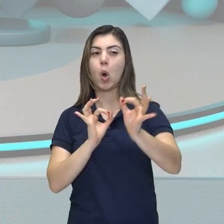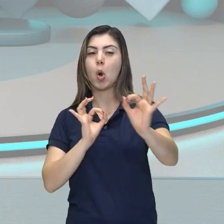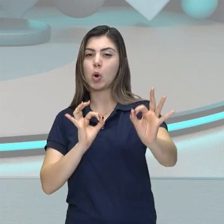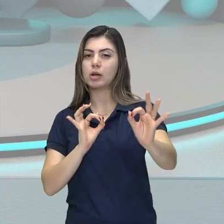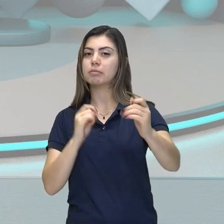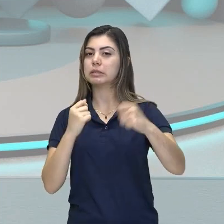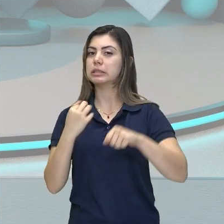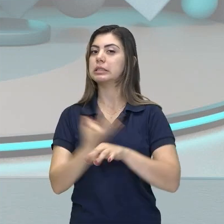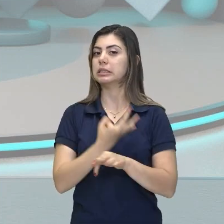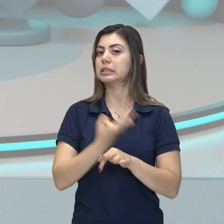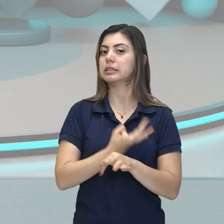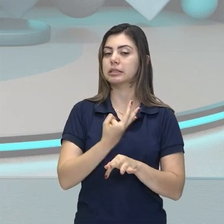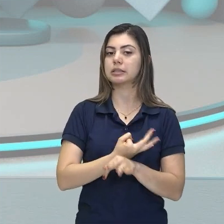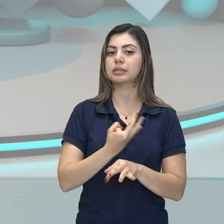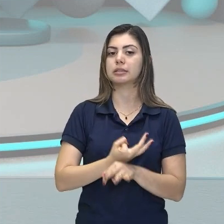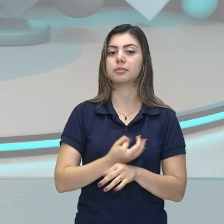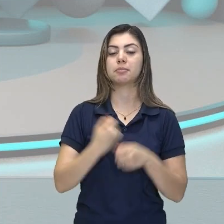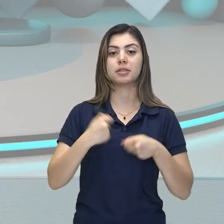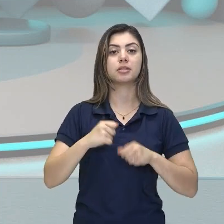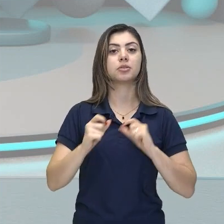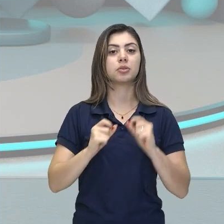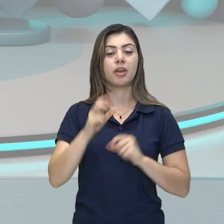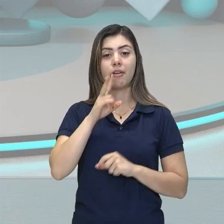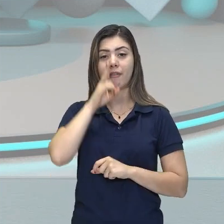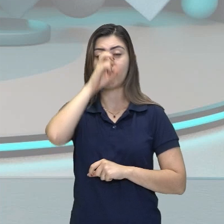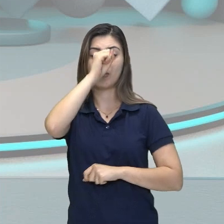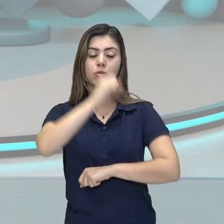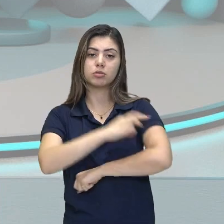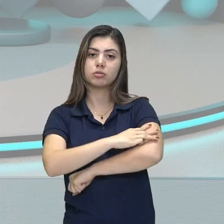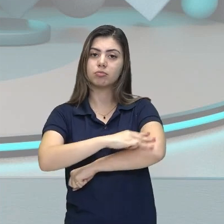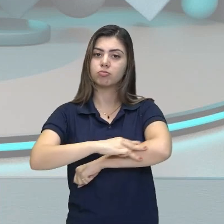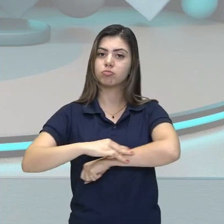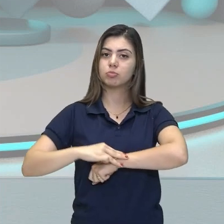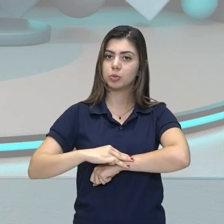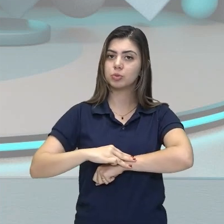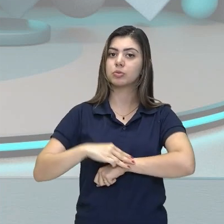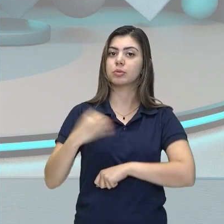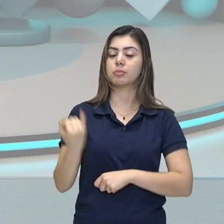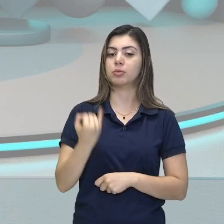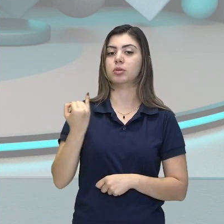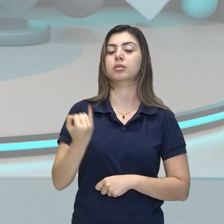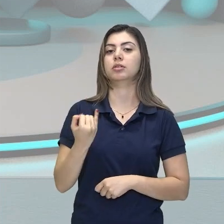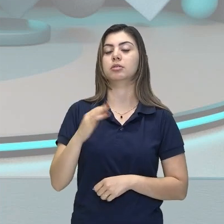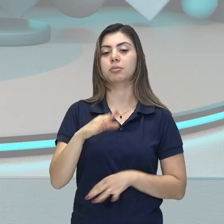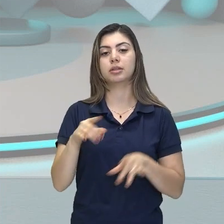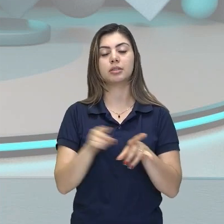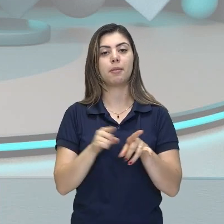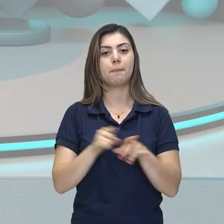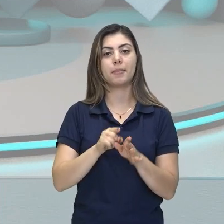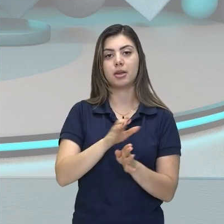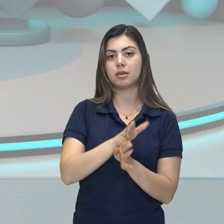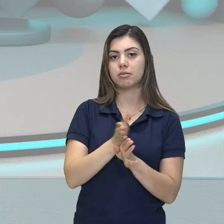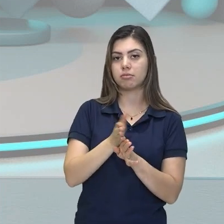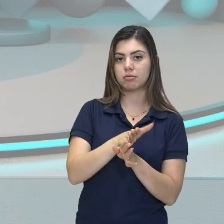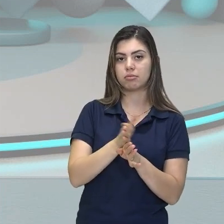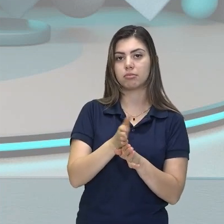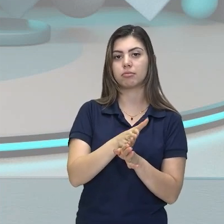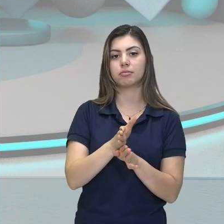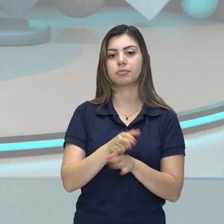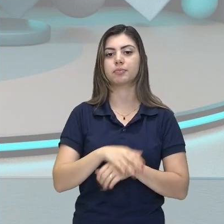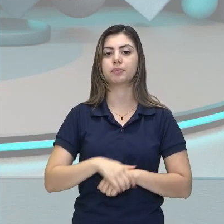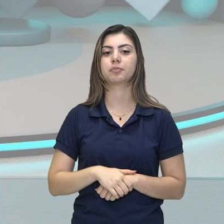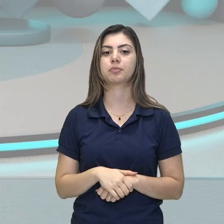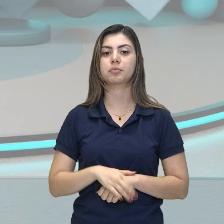Então, tem que ter uma resistência boa, uma força muscular também muito boa e principalmente o equilíbrio. Fora essas três